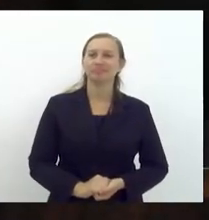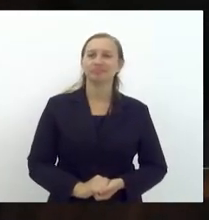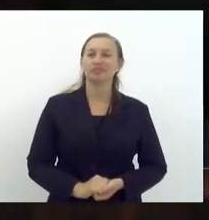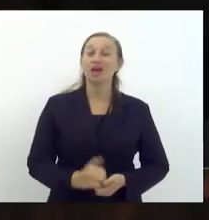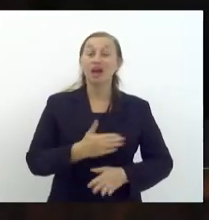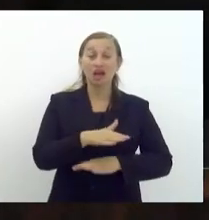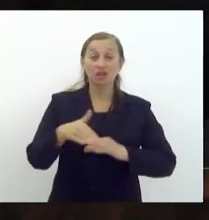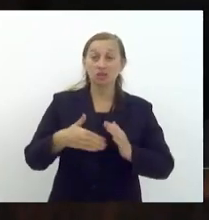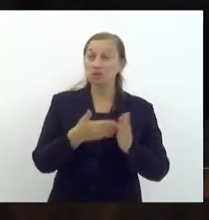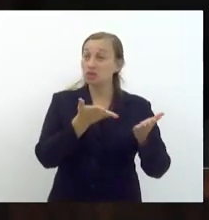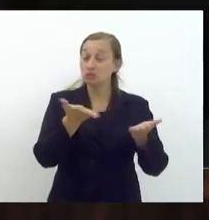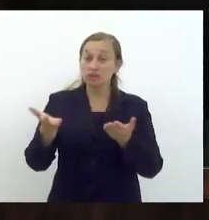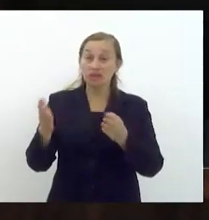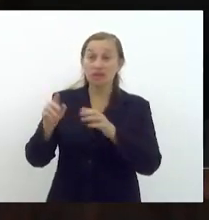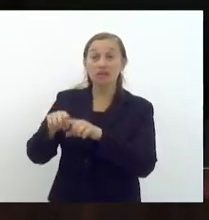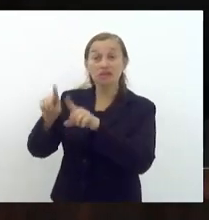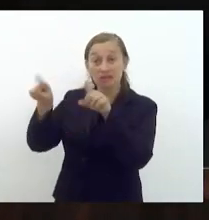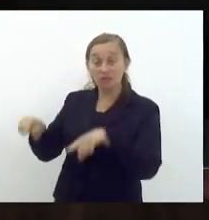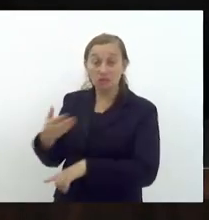presente servidores